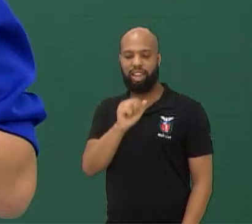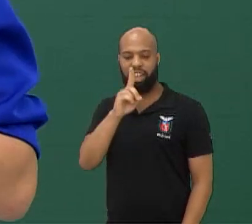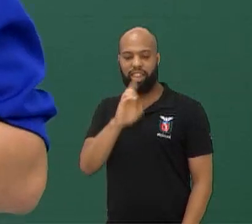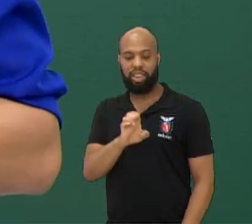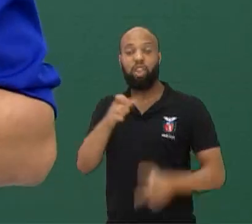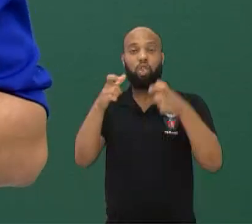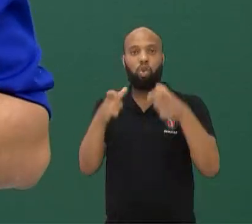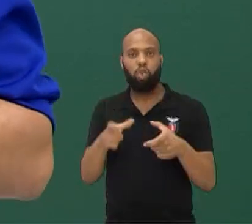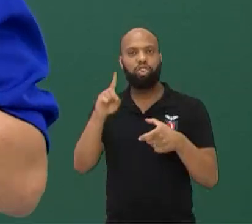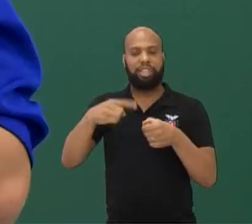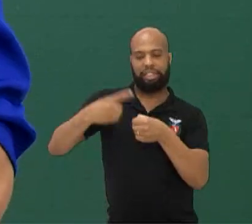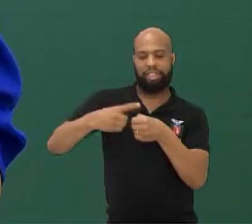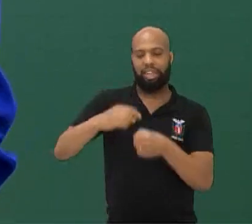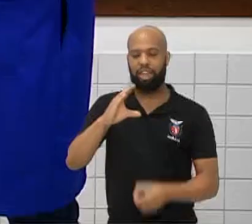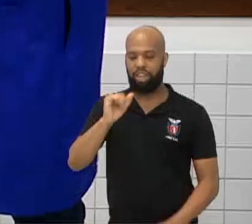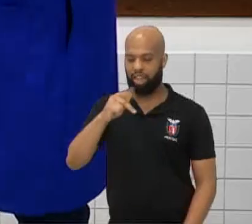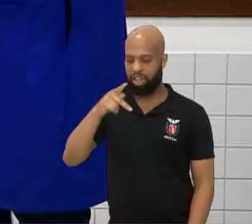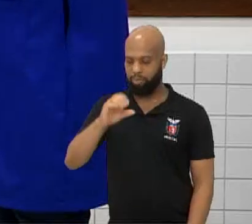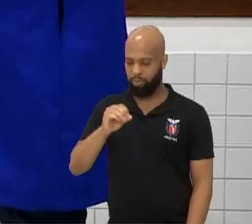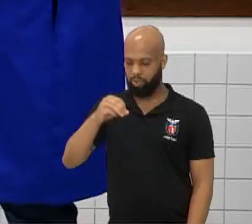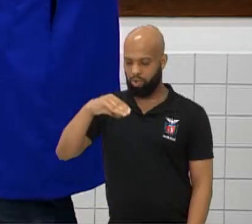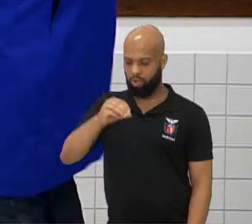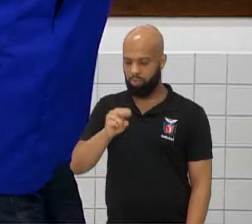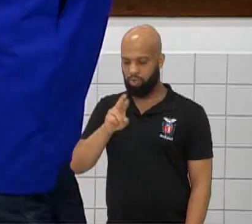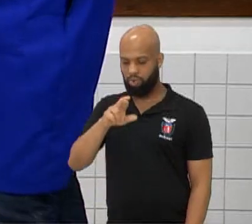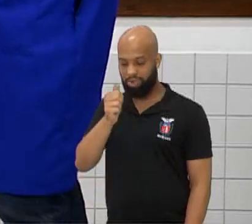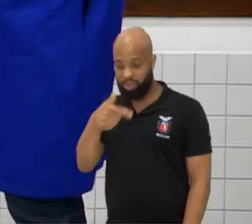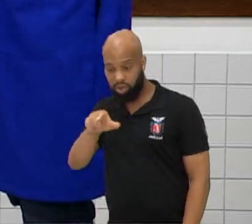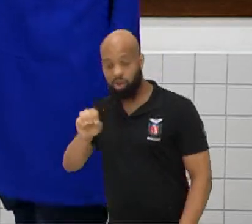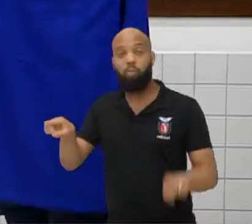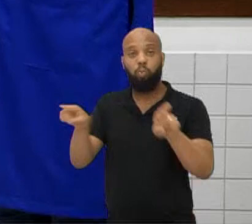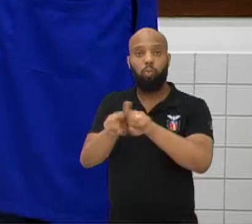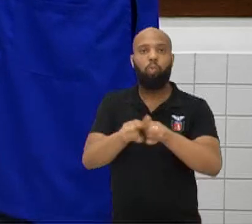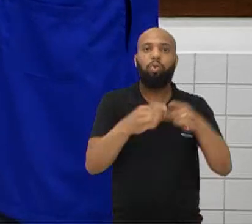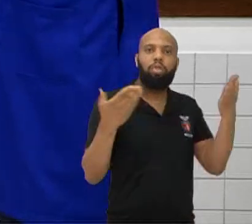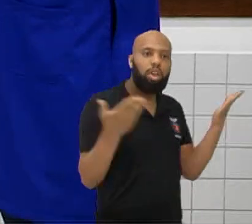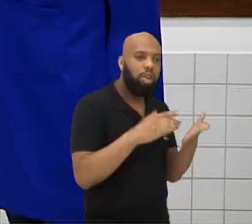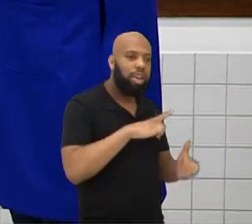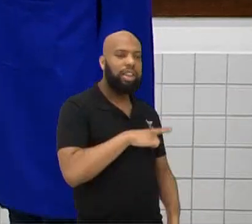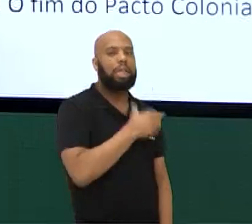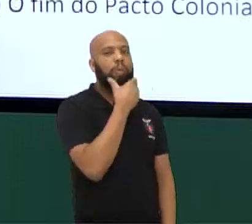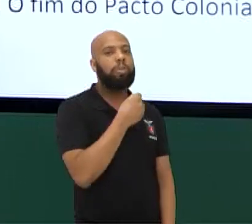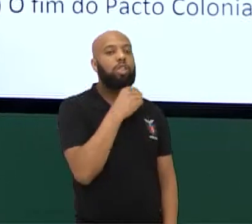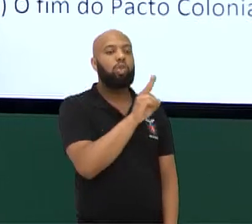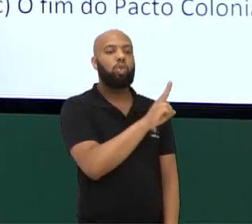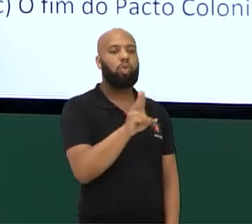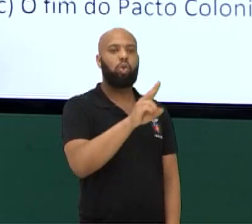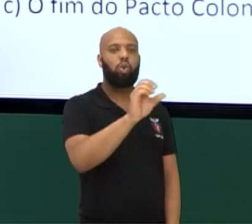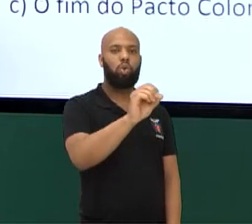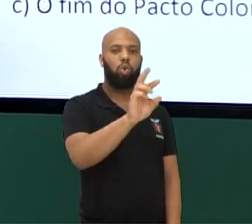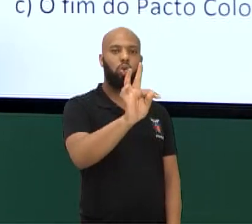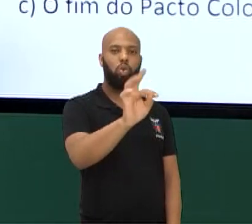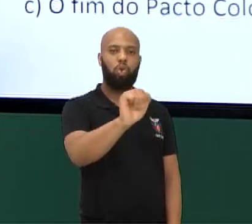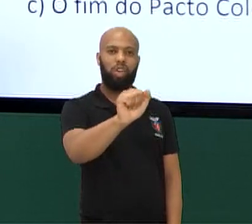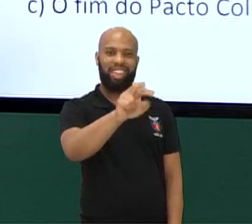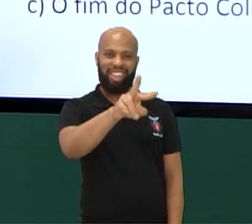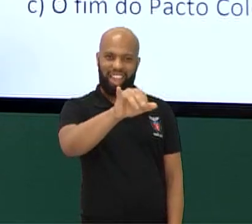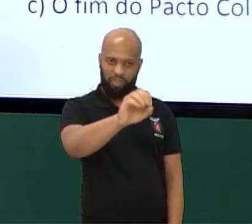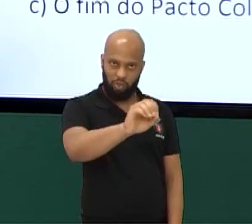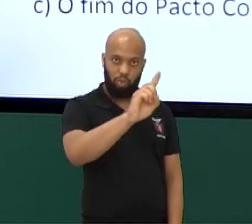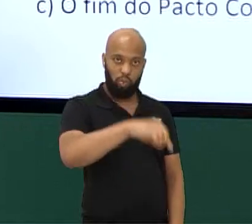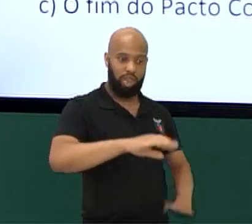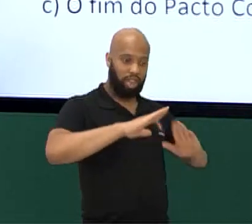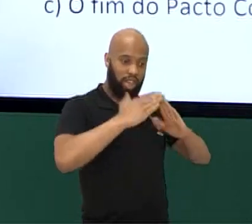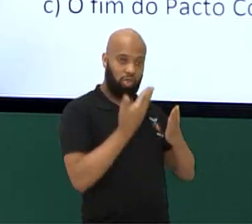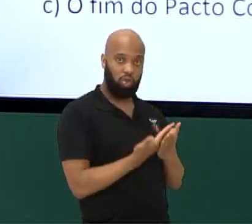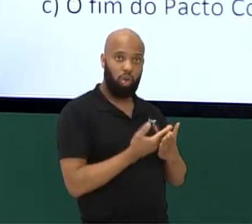Campo Mourão. Muito boa. E eu mando um salve agora pessoal para o Otávio do segundo ano A do Colégio